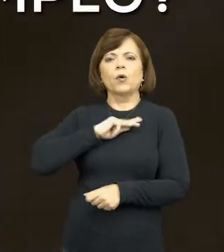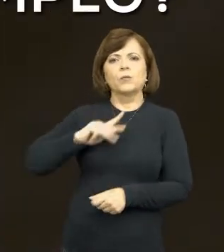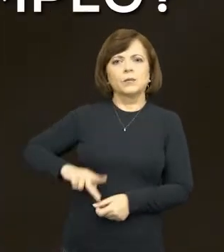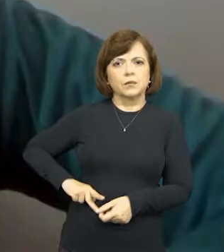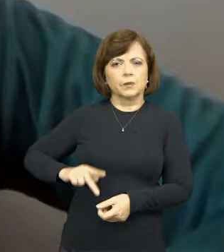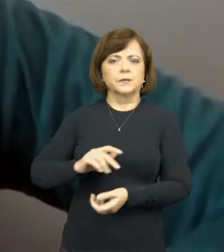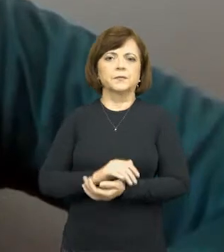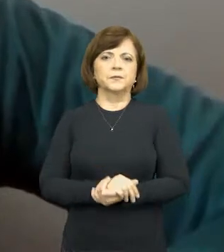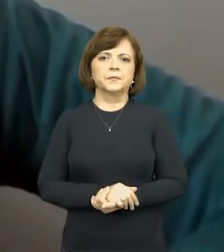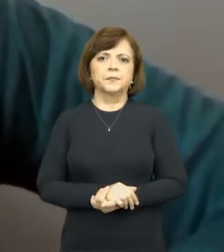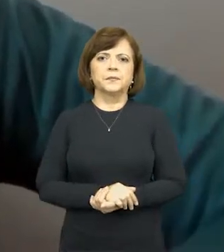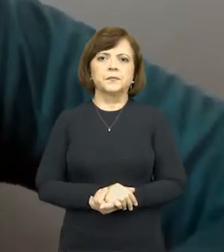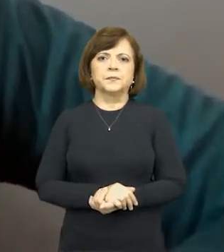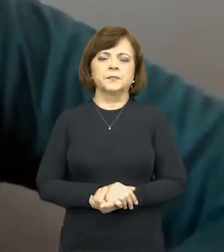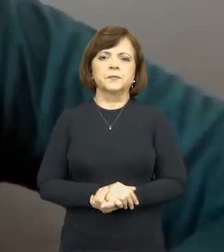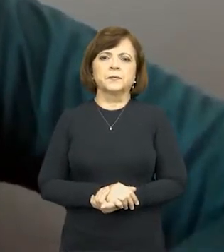exemplo?